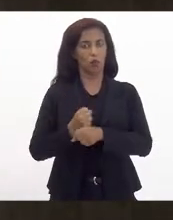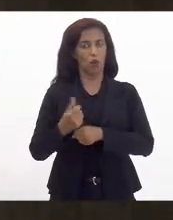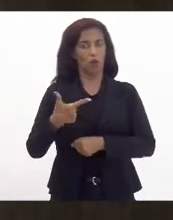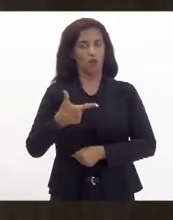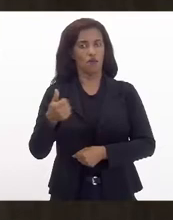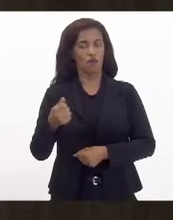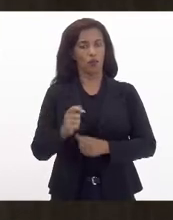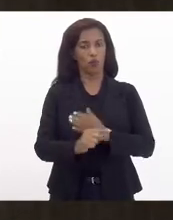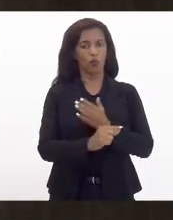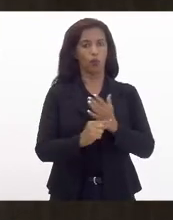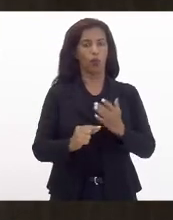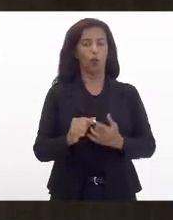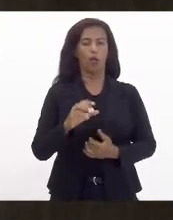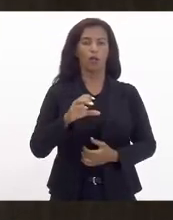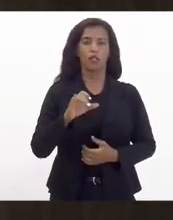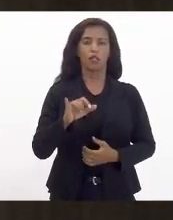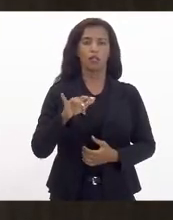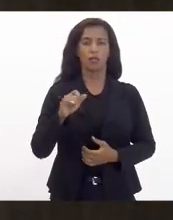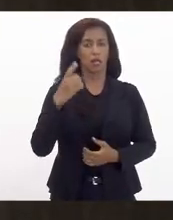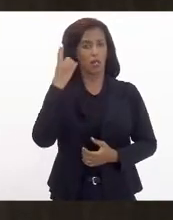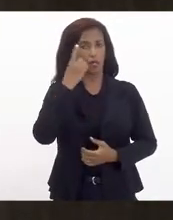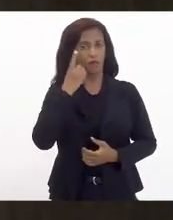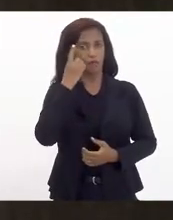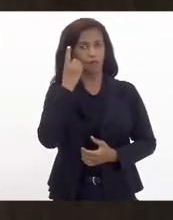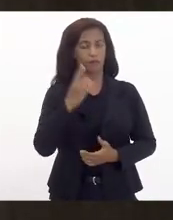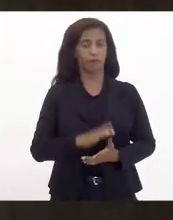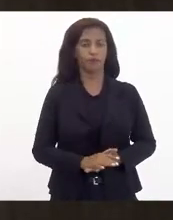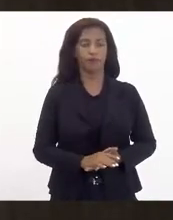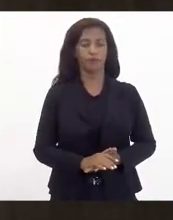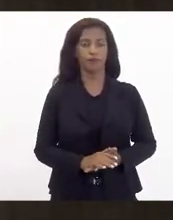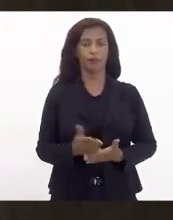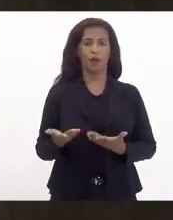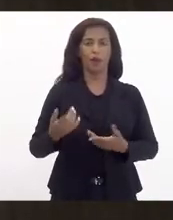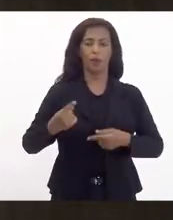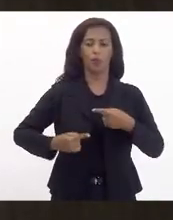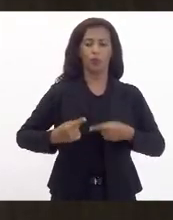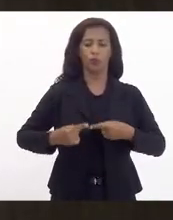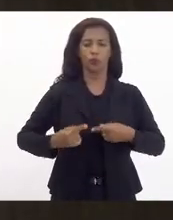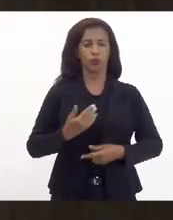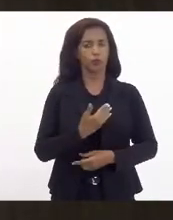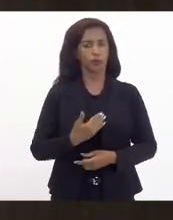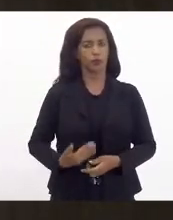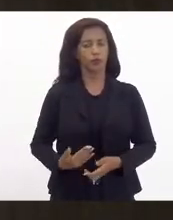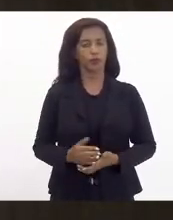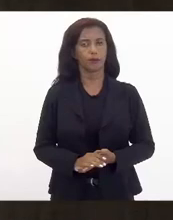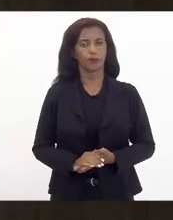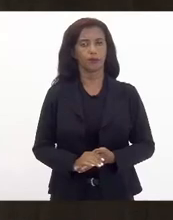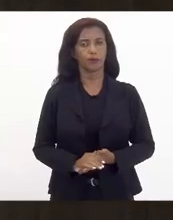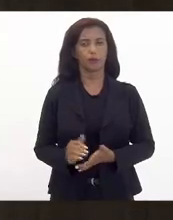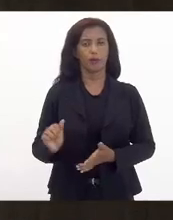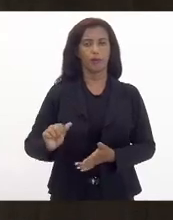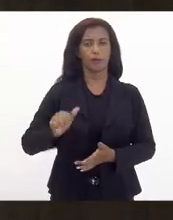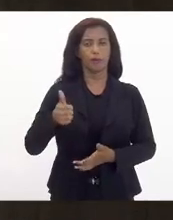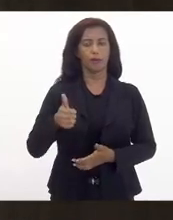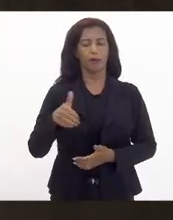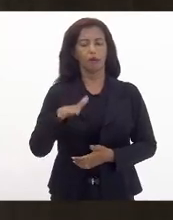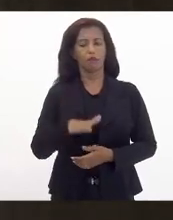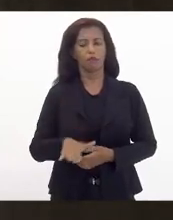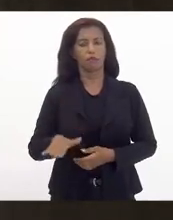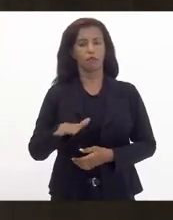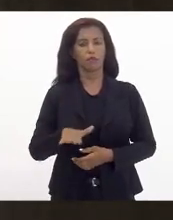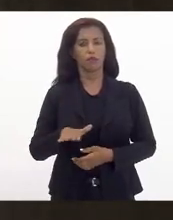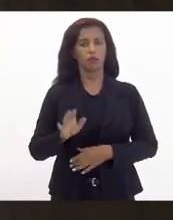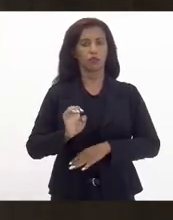de autoria da deputada Célia Jordão que institui a política pública pela primeira infância no